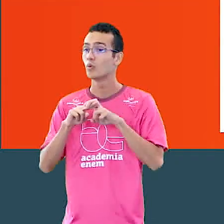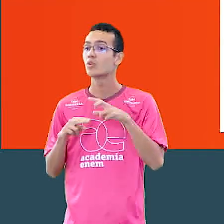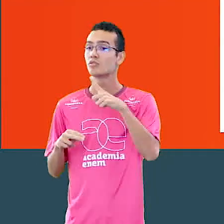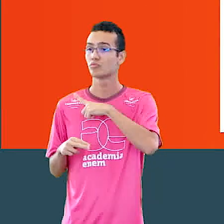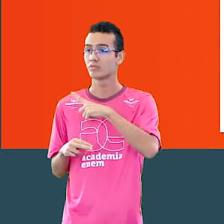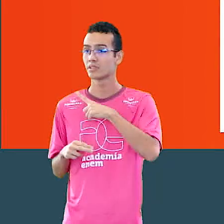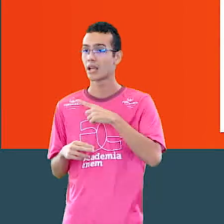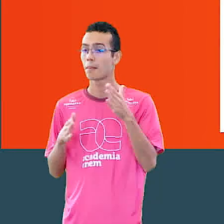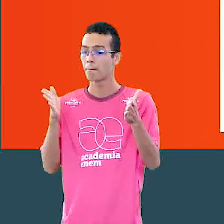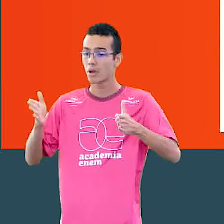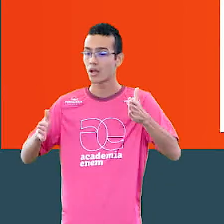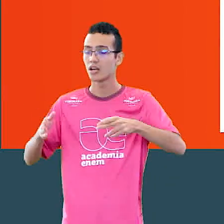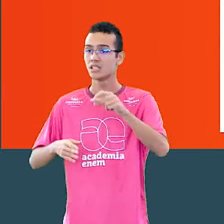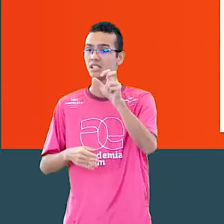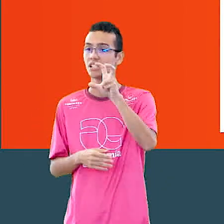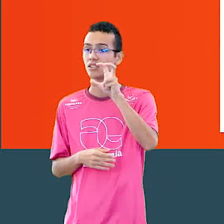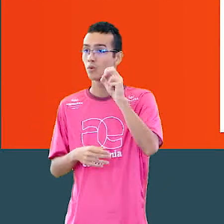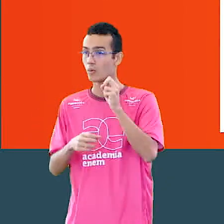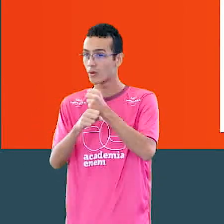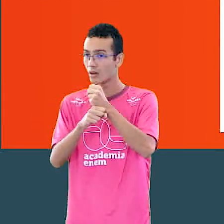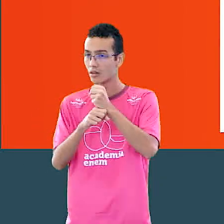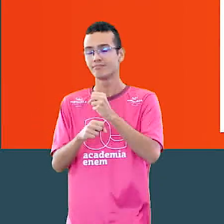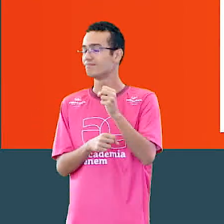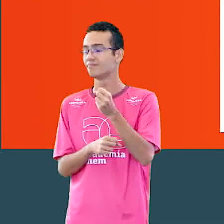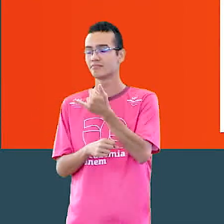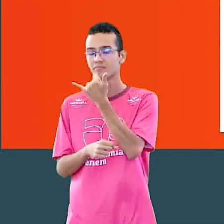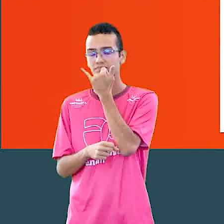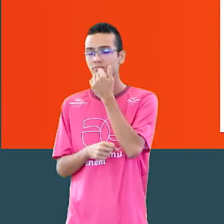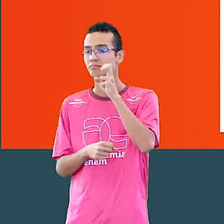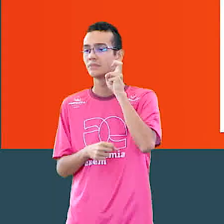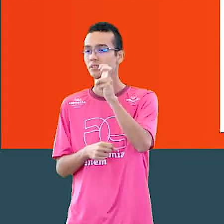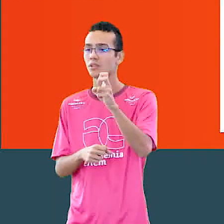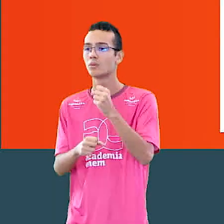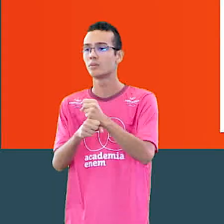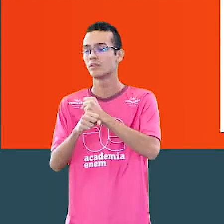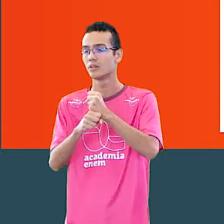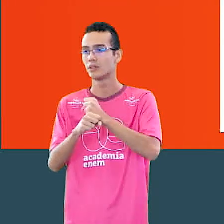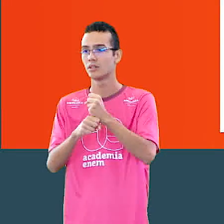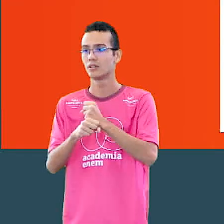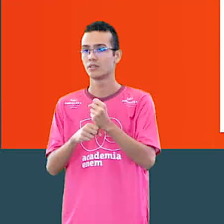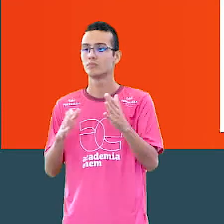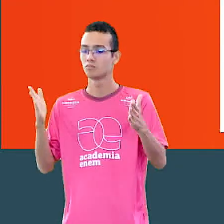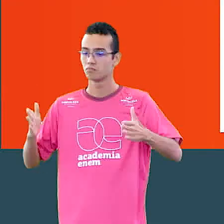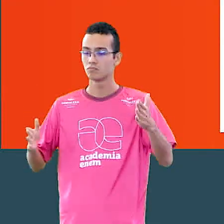concurso público para ser professor, para resgatar essa poupança, tá?